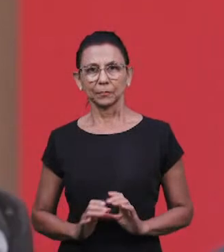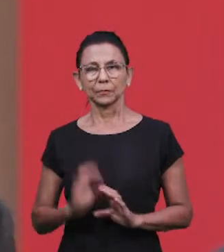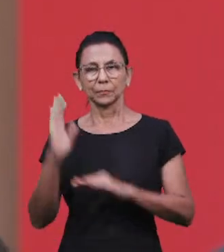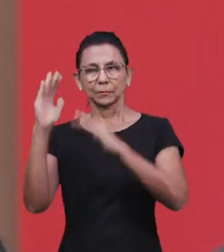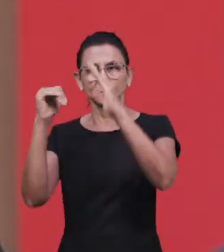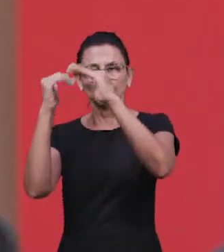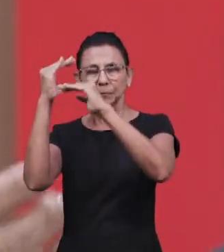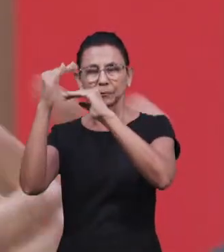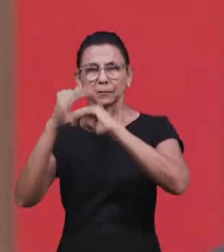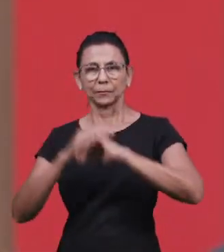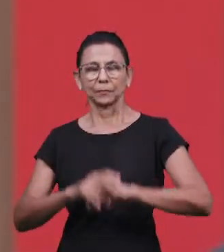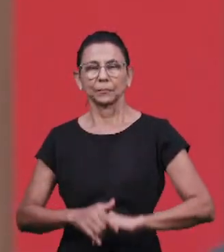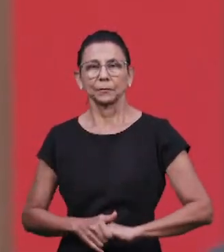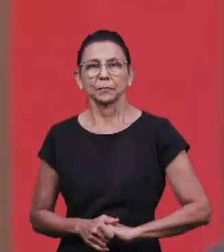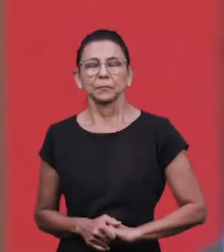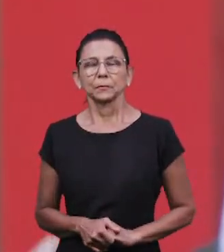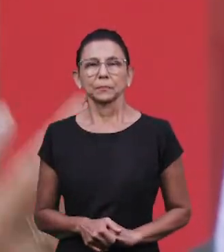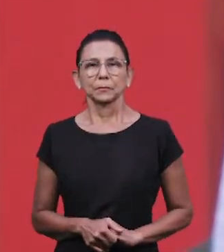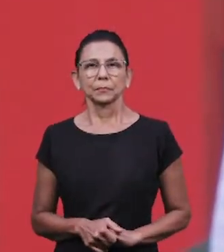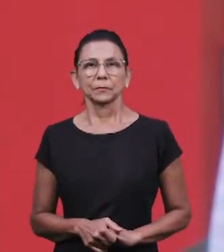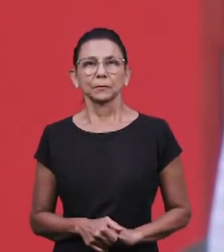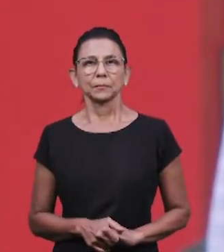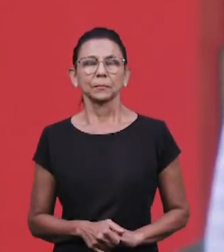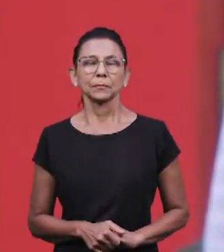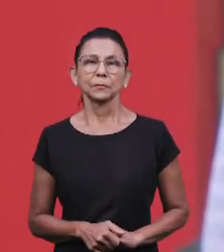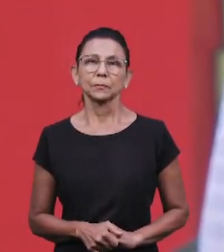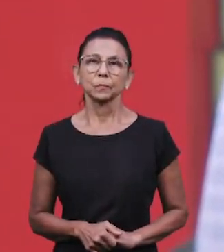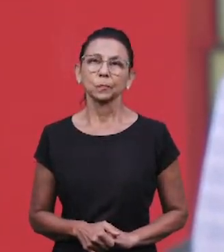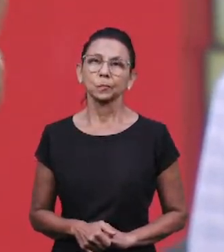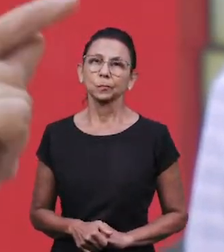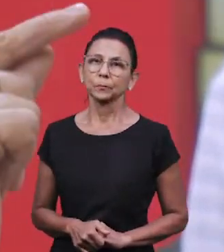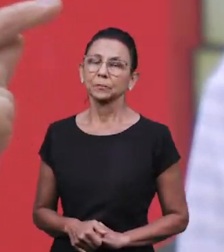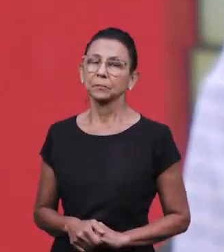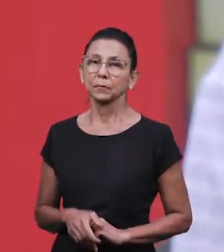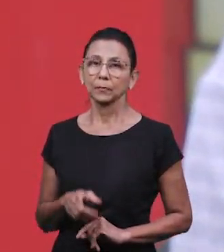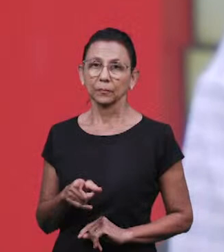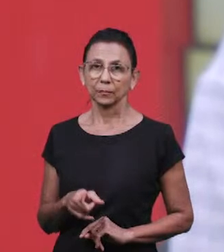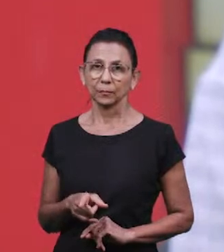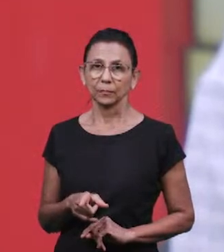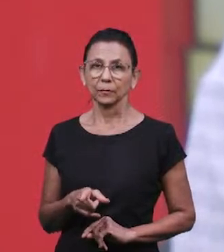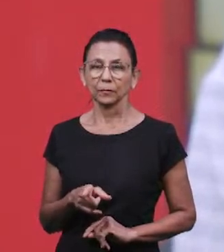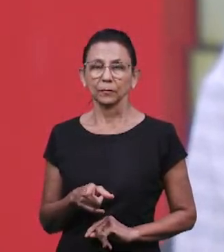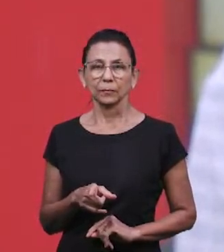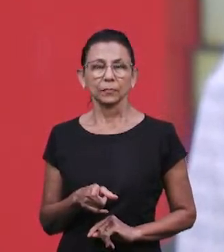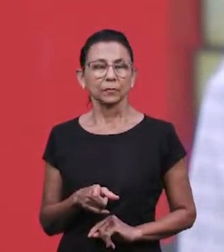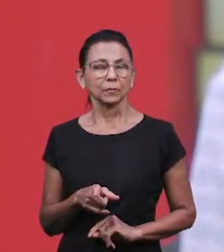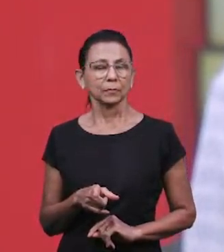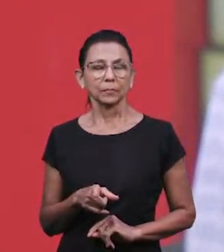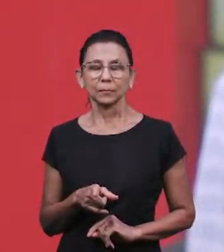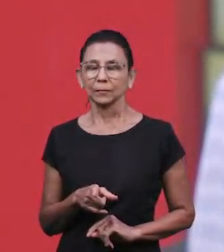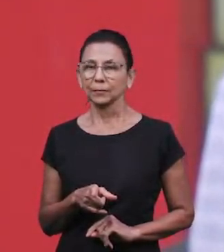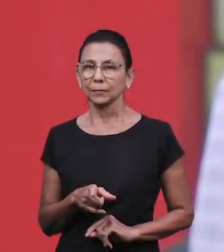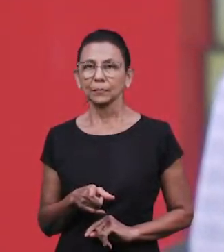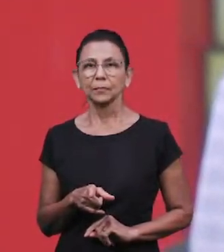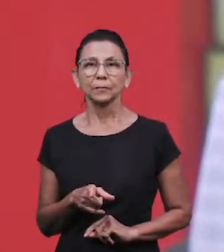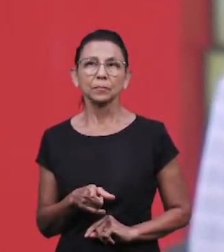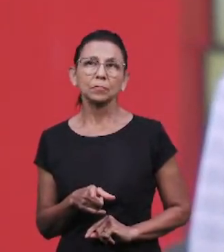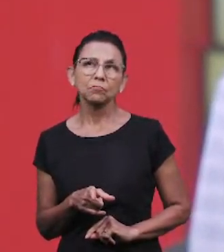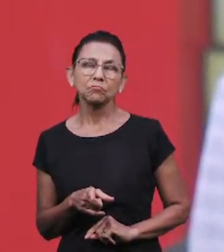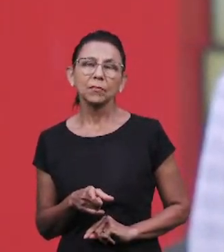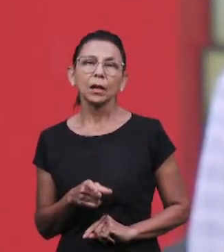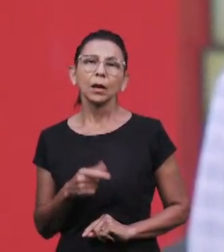desenvolvimento dela, né? E às vezes ela não está percebendo, ela não é ciente deste